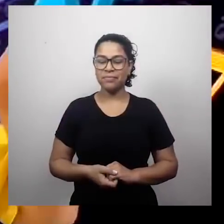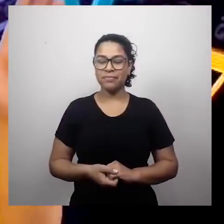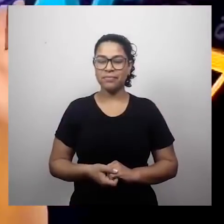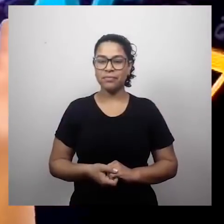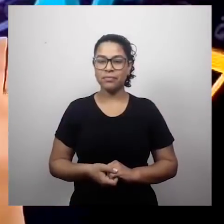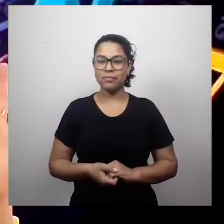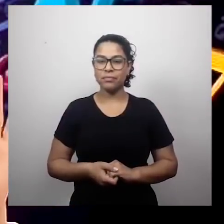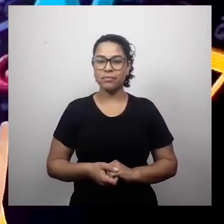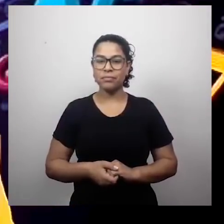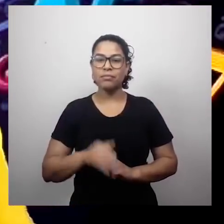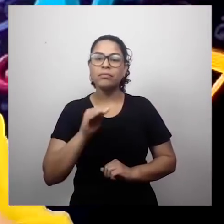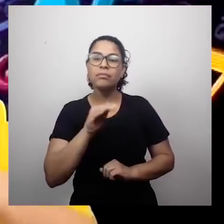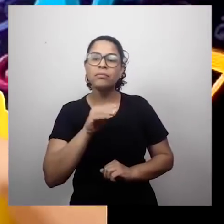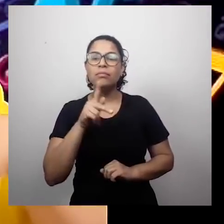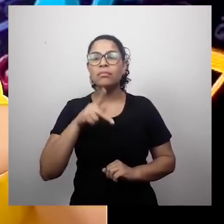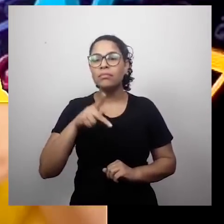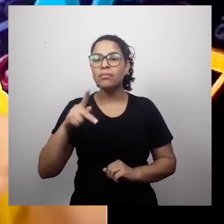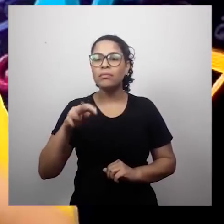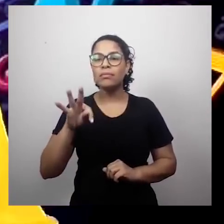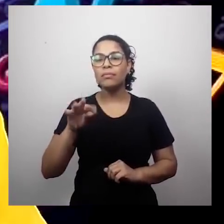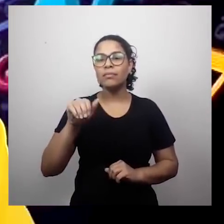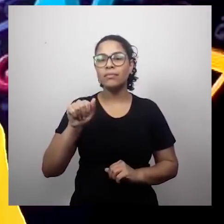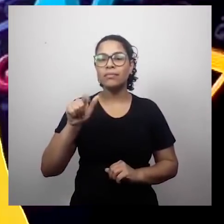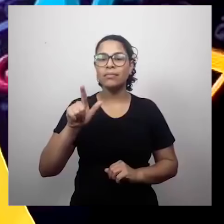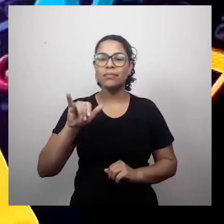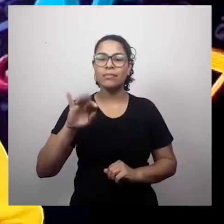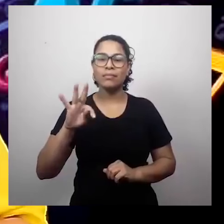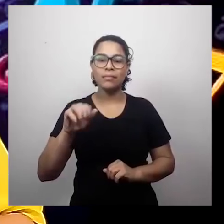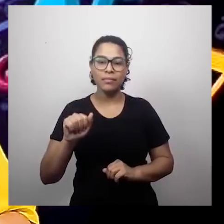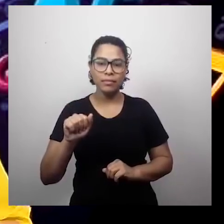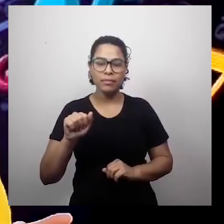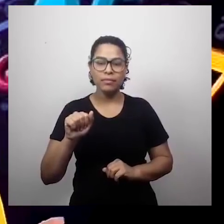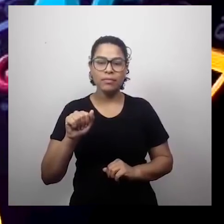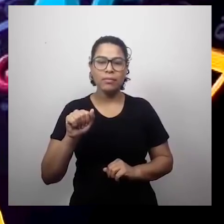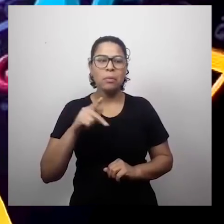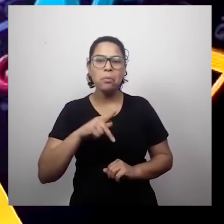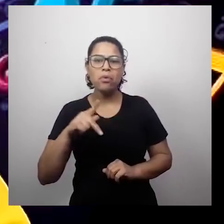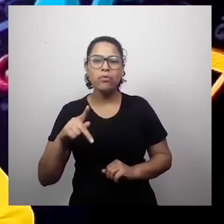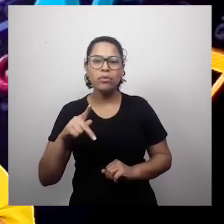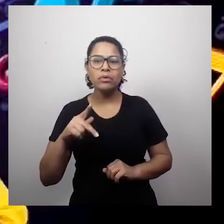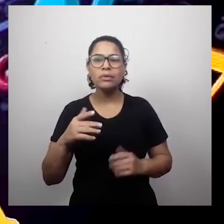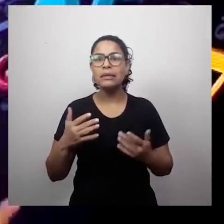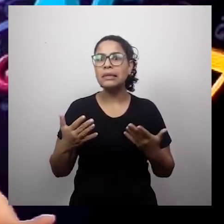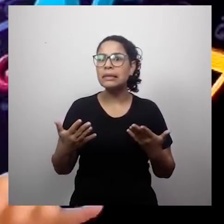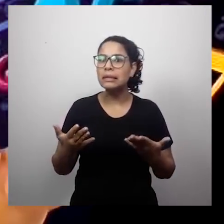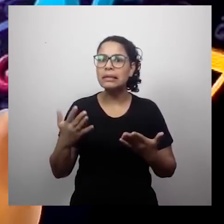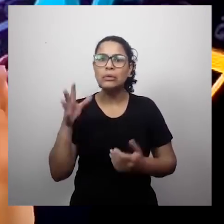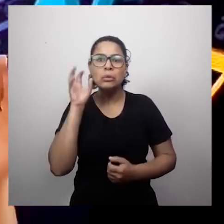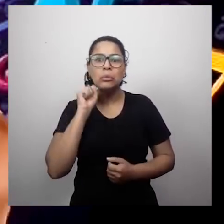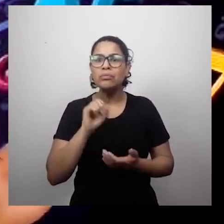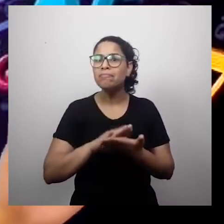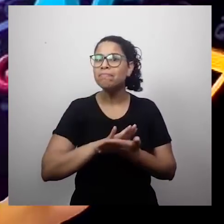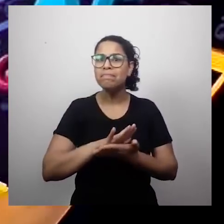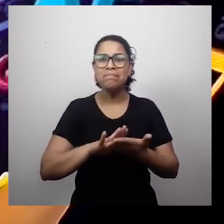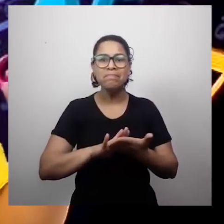Thalita? Thalita? Teacher? Ixi, ela não me